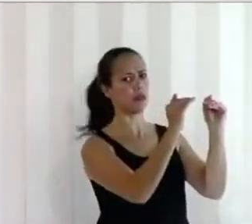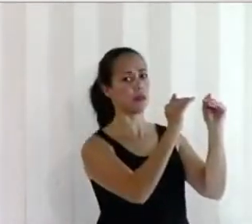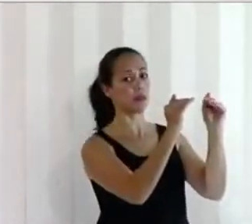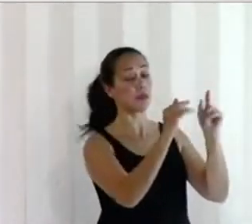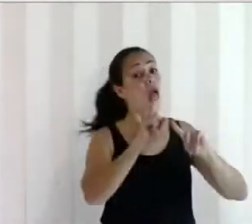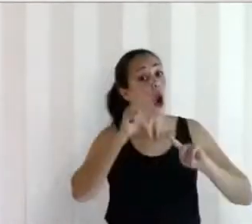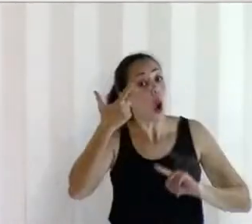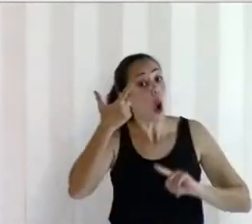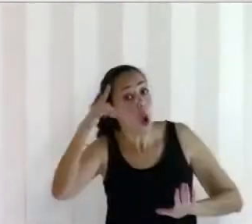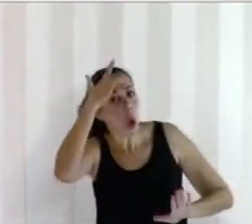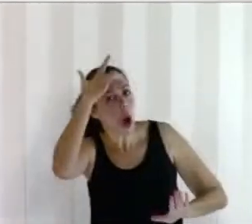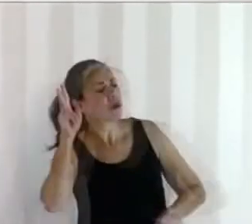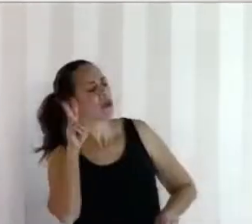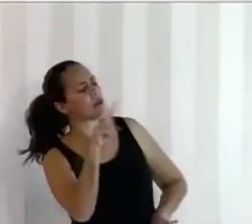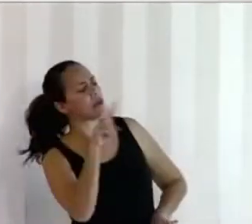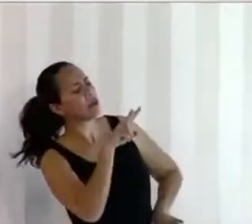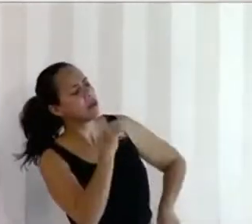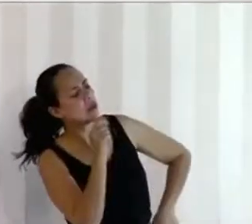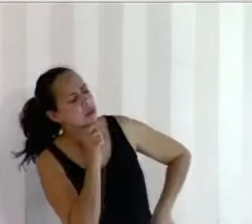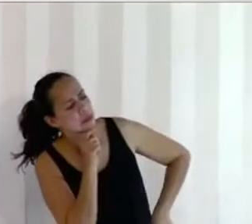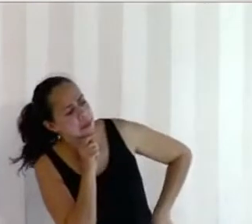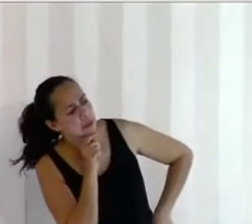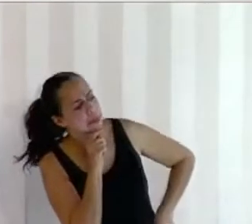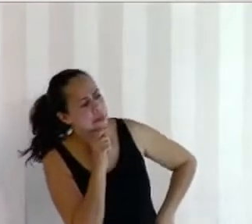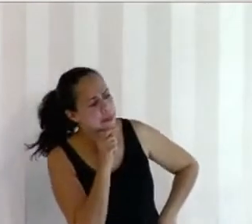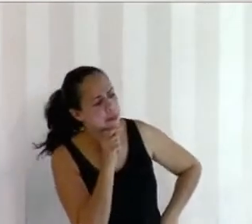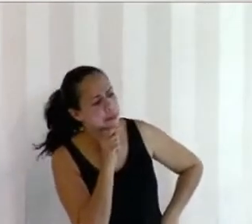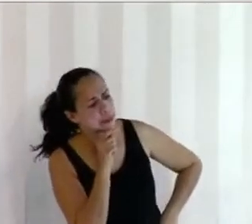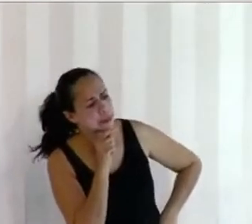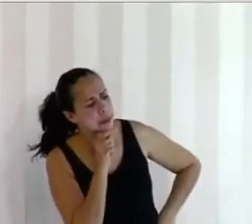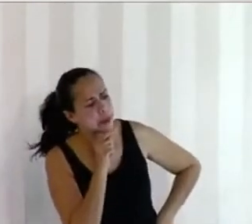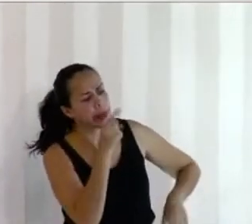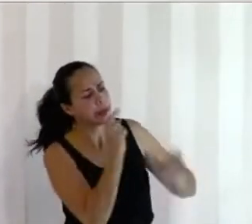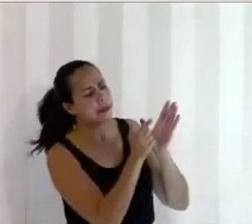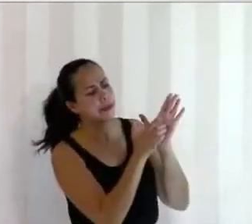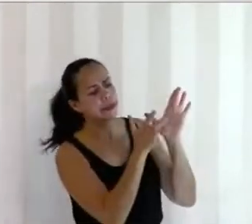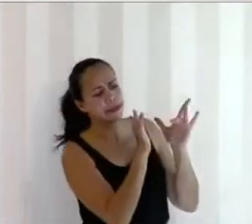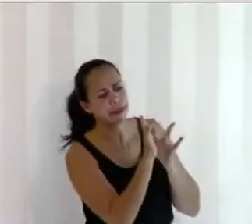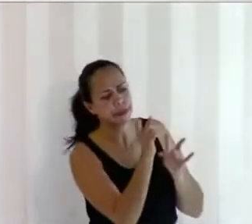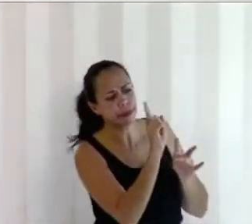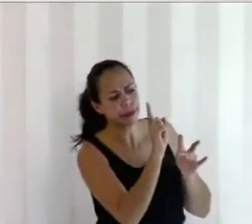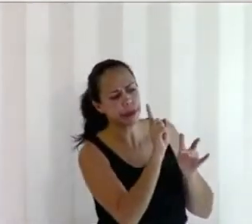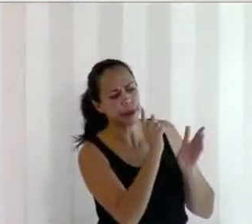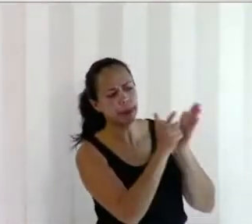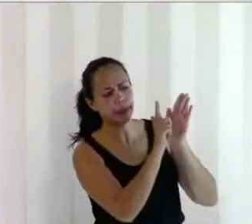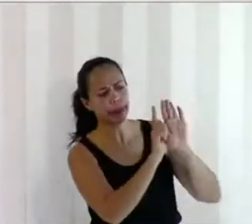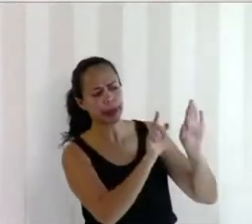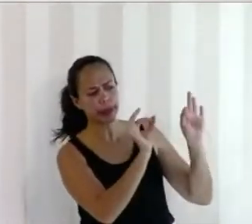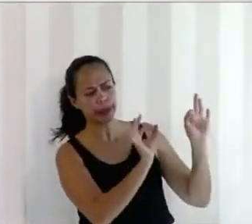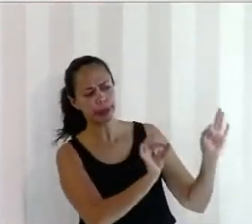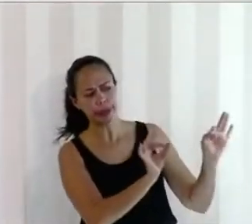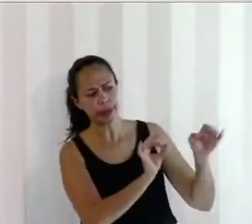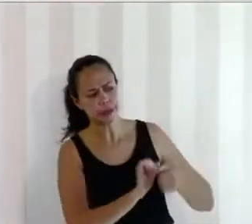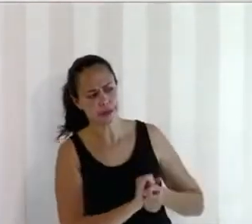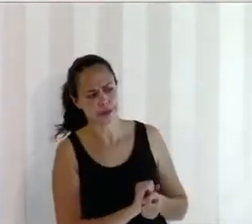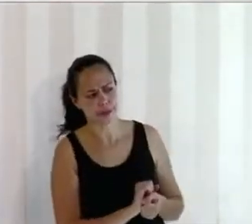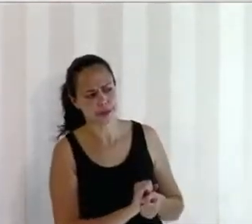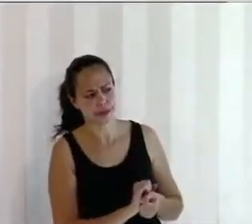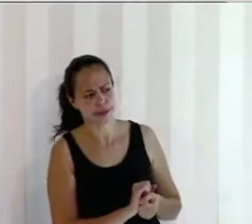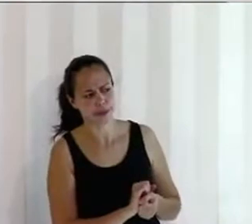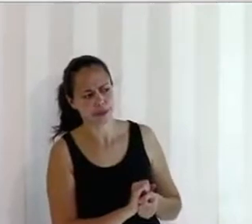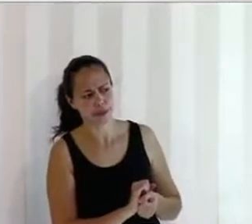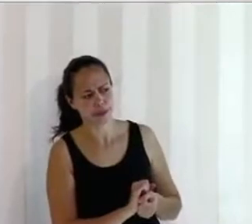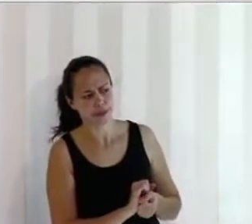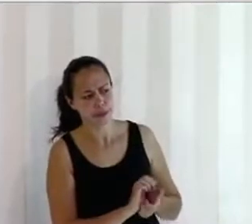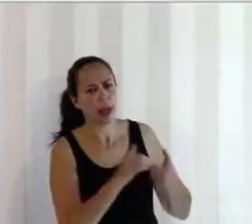Não observava a forma de lavar as mãos? E eles eram rigorosos com o